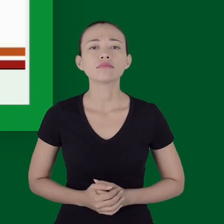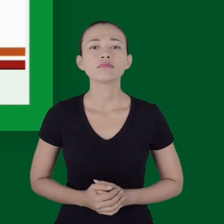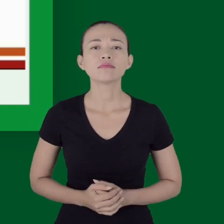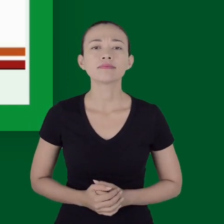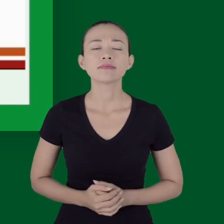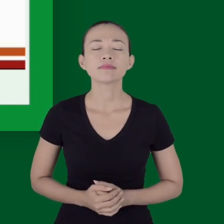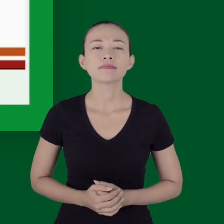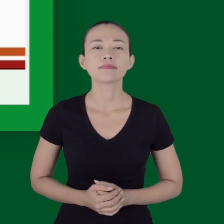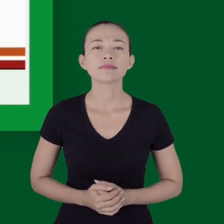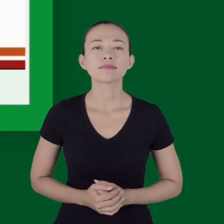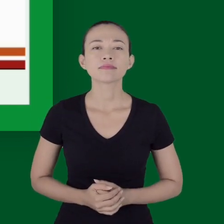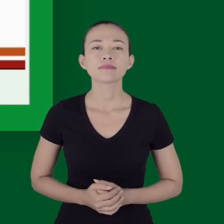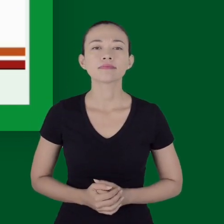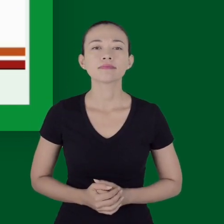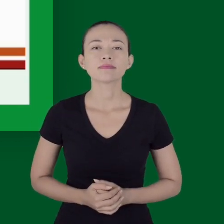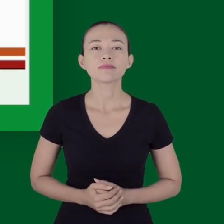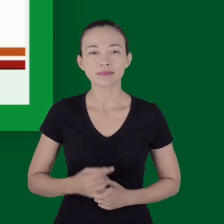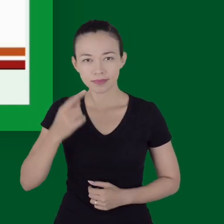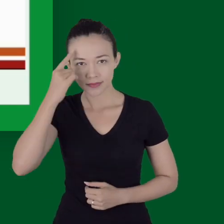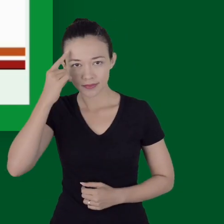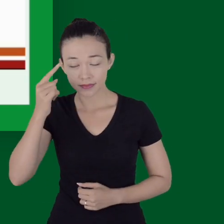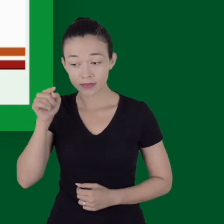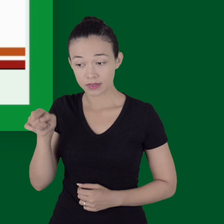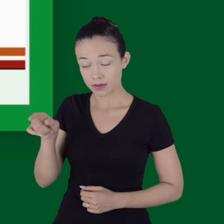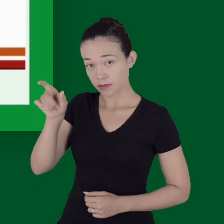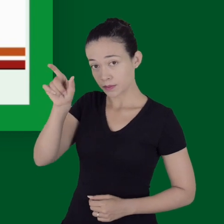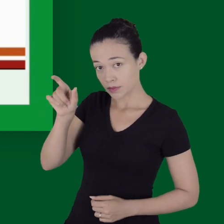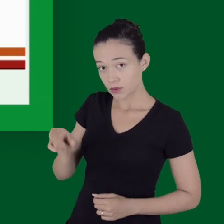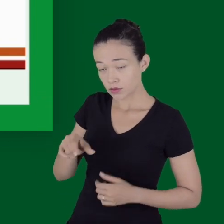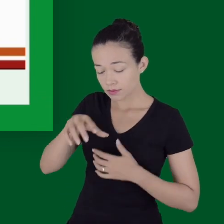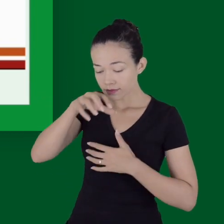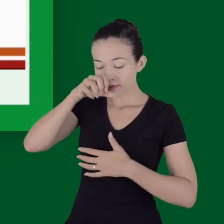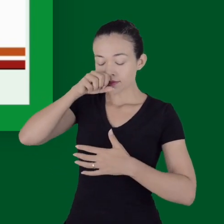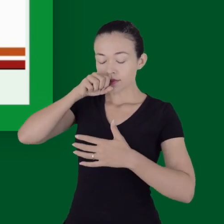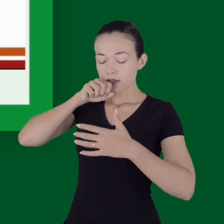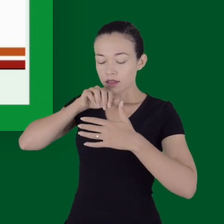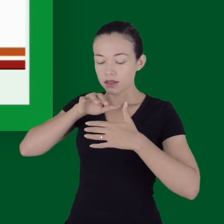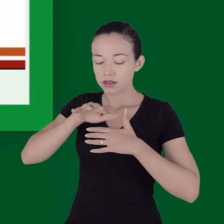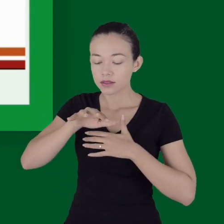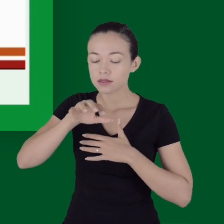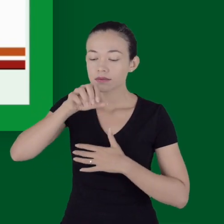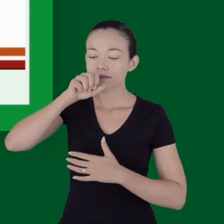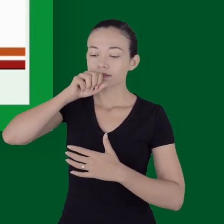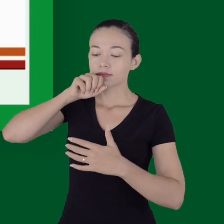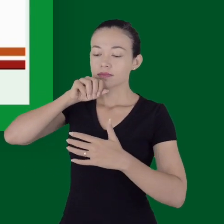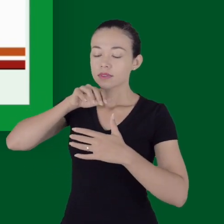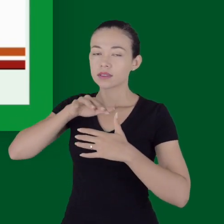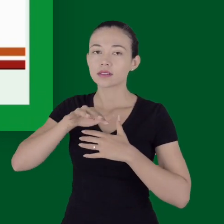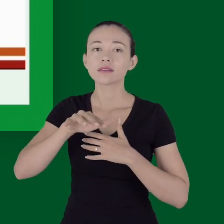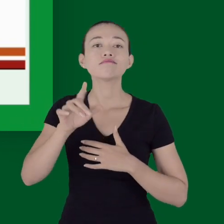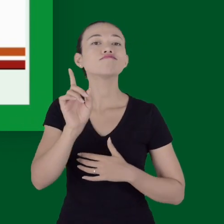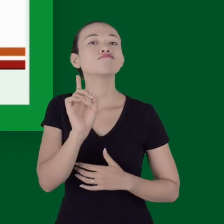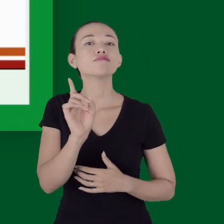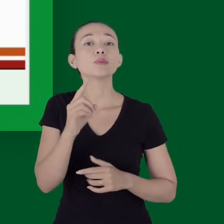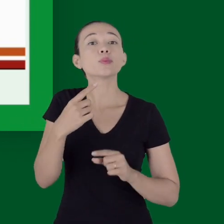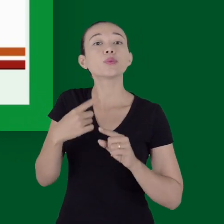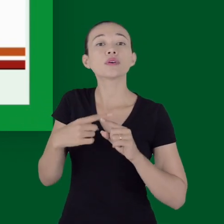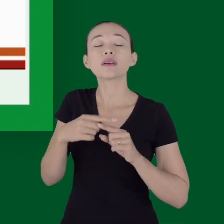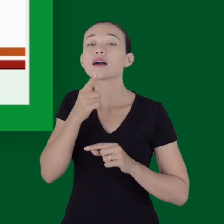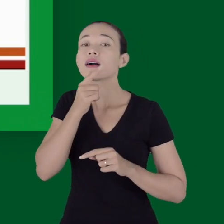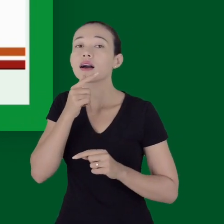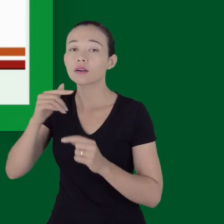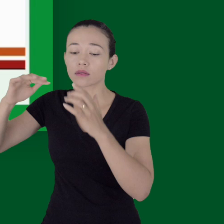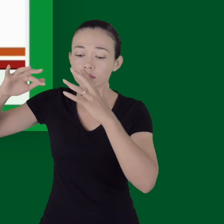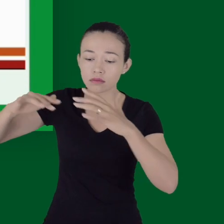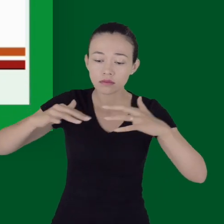ocorre, né, o afogamento? Né? Ocorre pelo comprometimento respiratório, que aumenta à medida